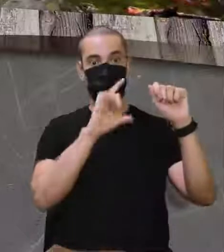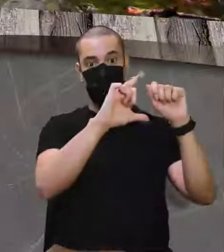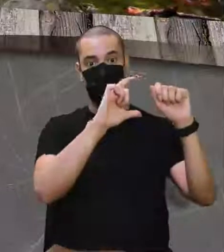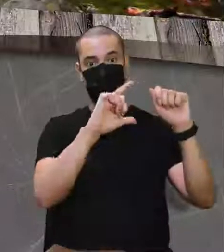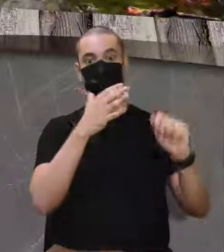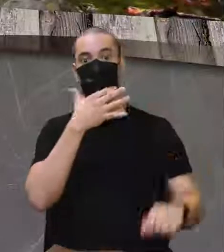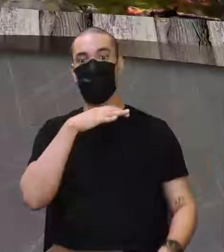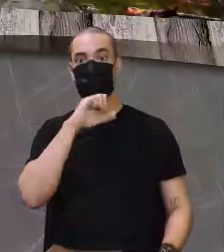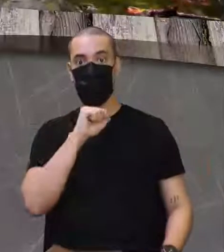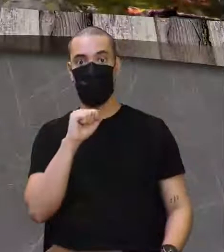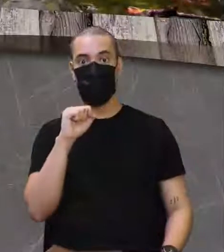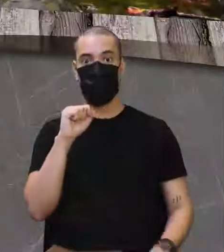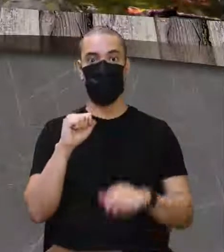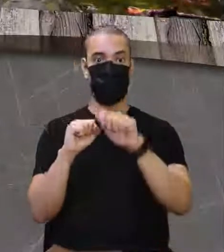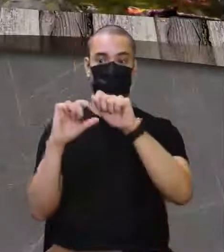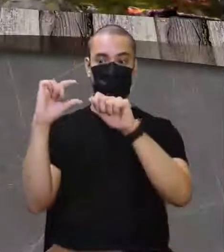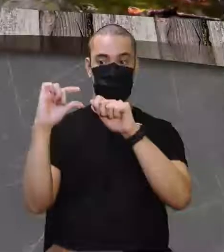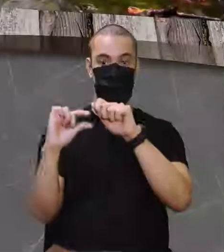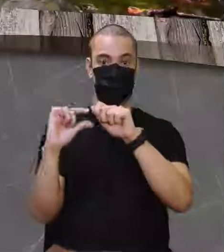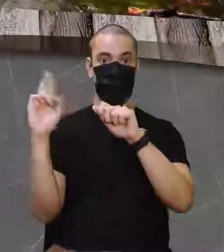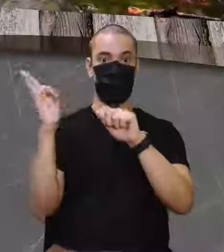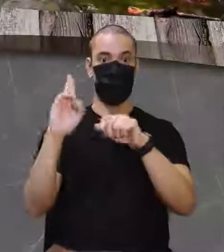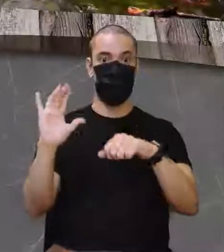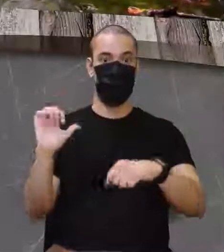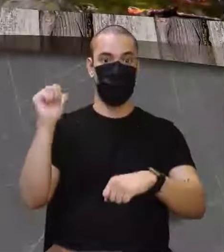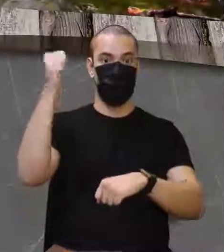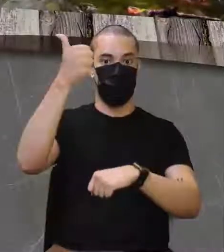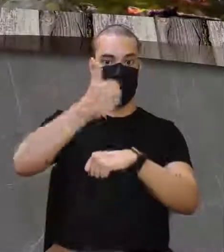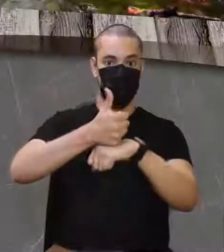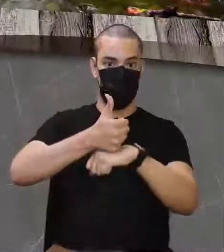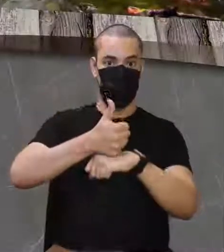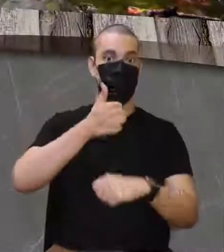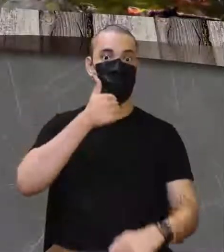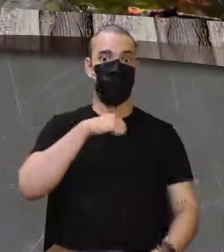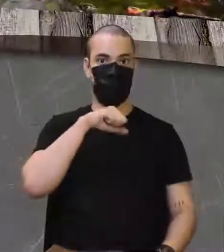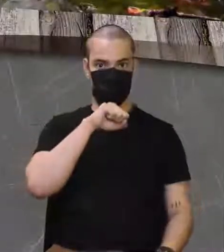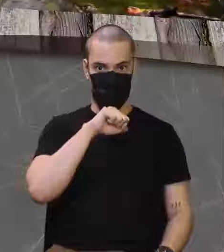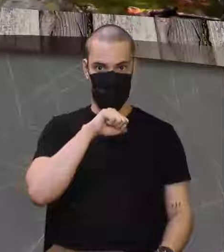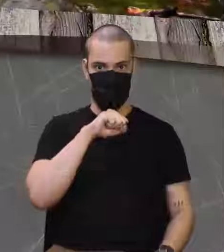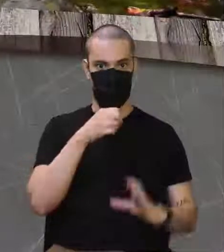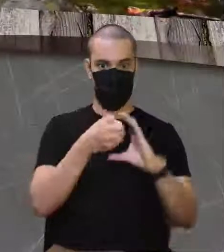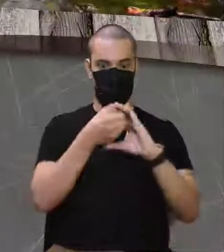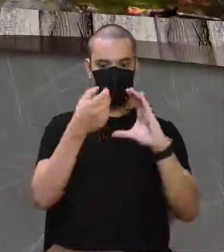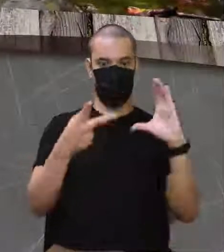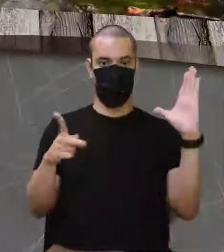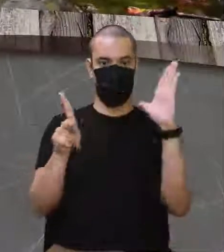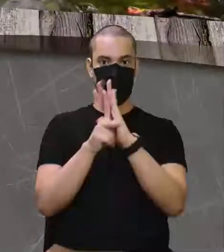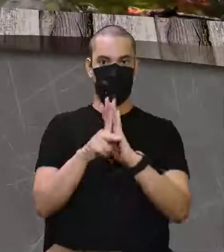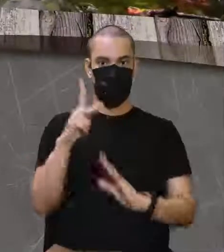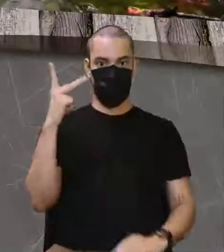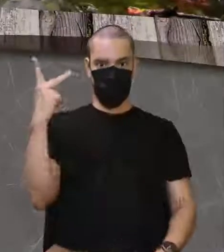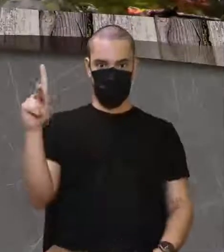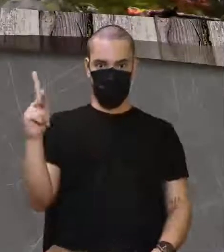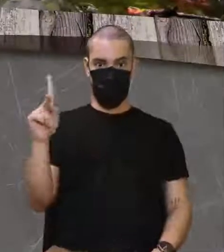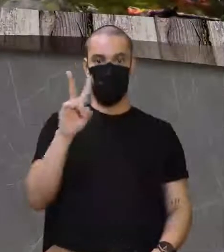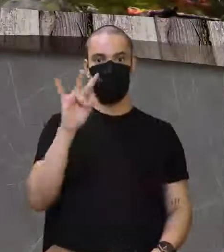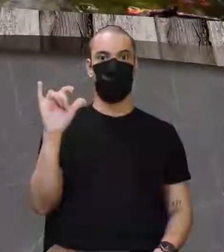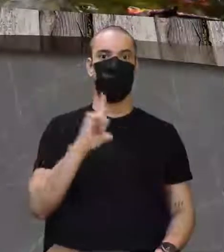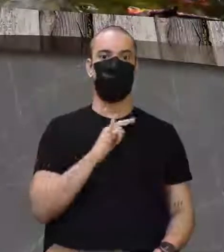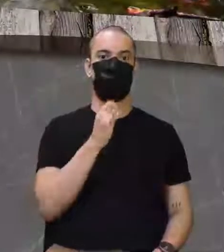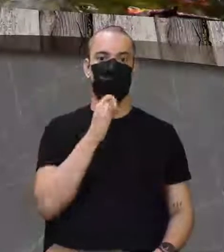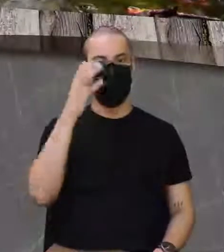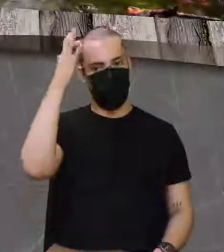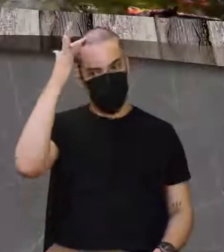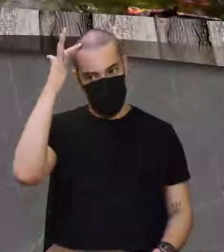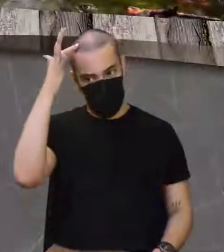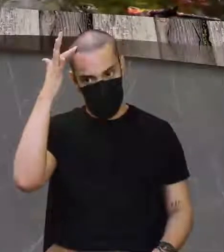veio do seu pai for azinho, quem vai prevalecer é a mamãe, é a característica dela. Você vai ter o cabelo, por exemplo,